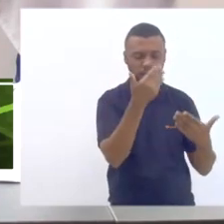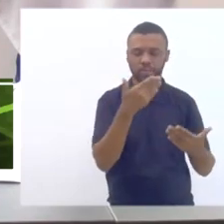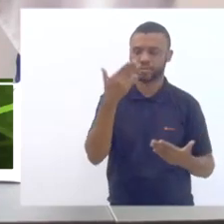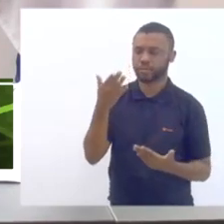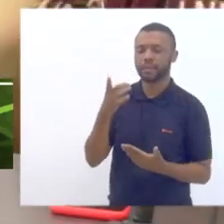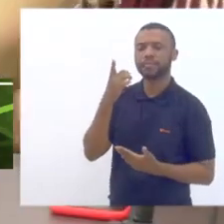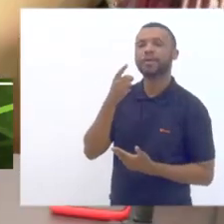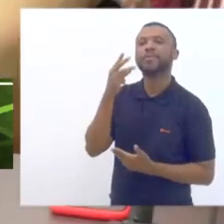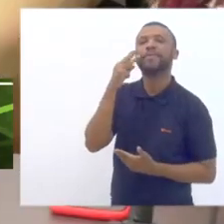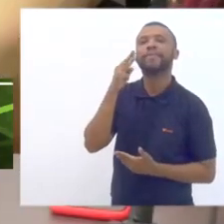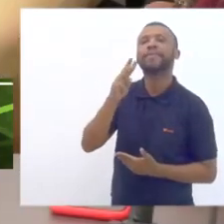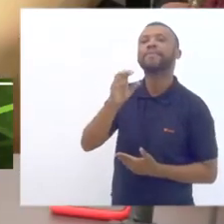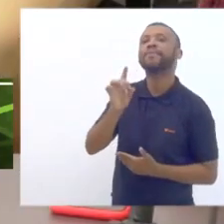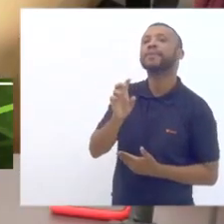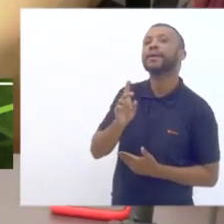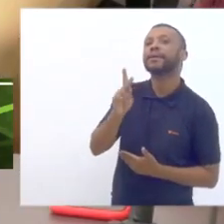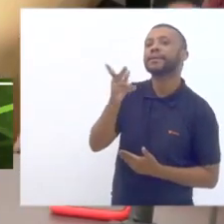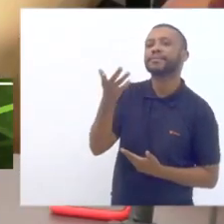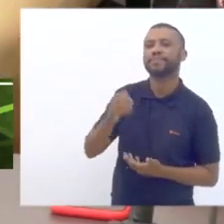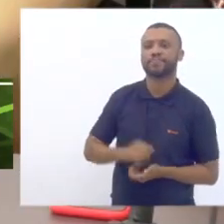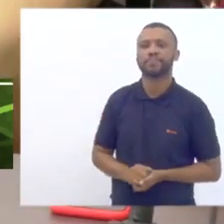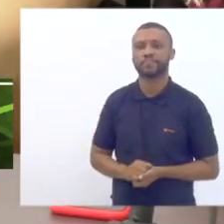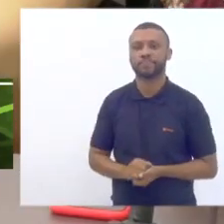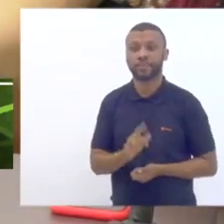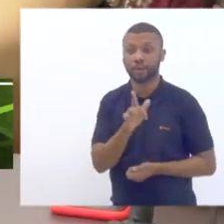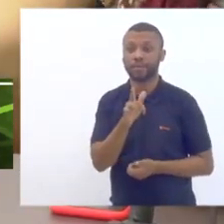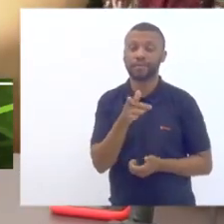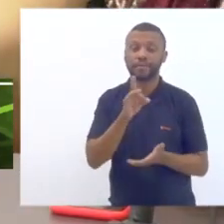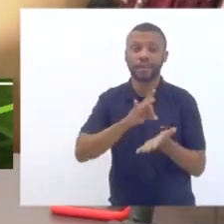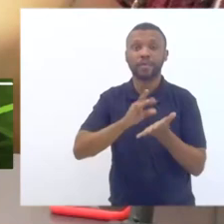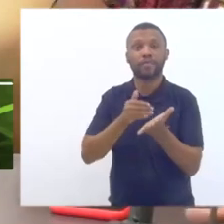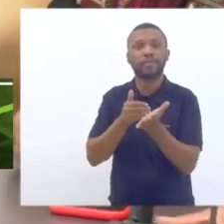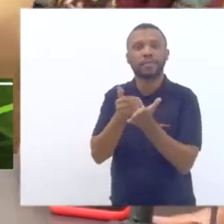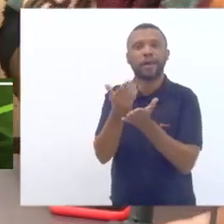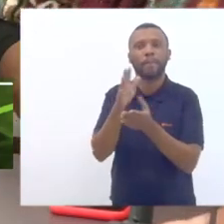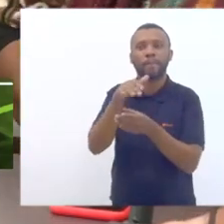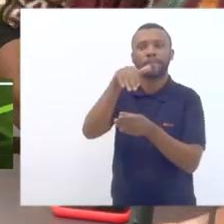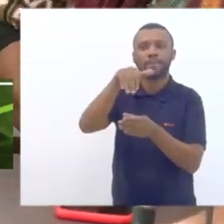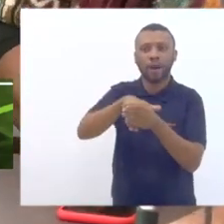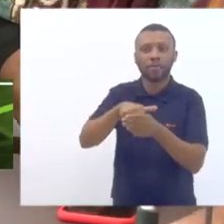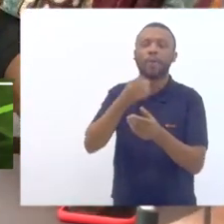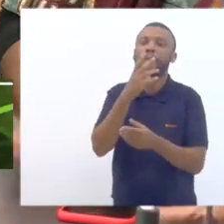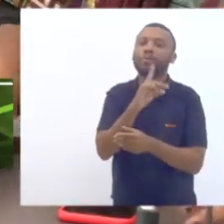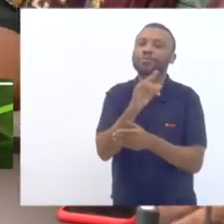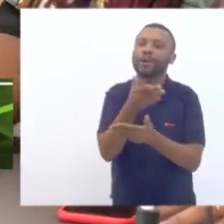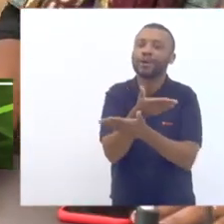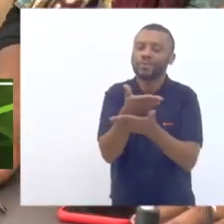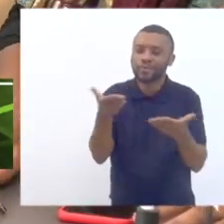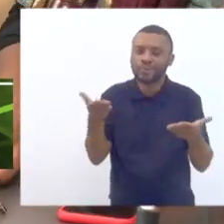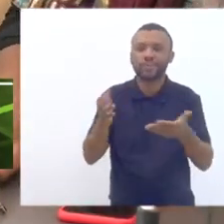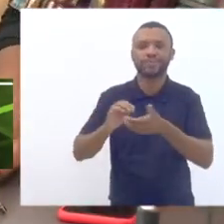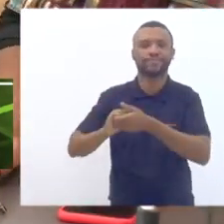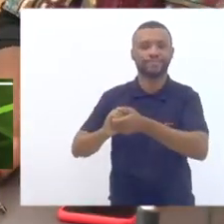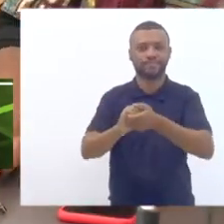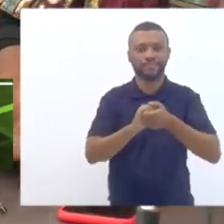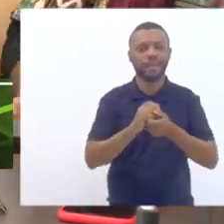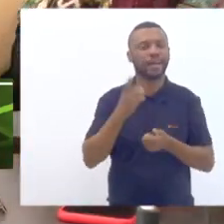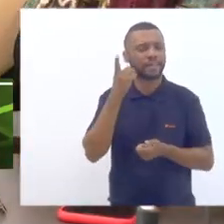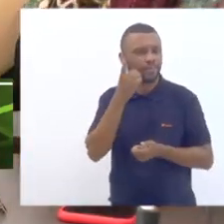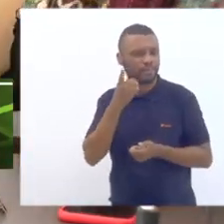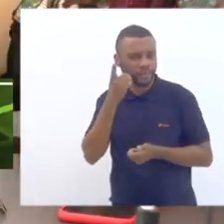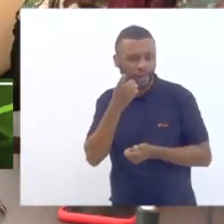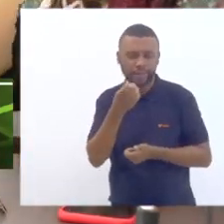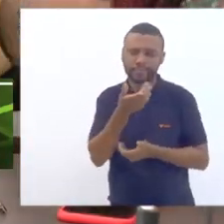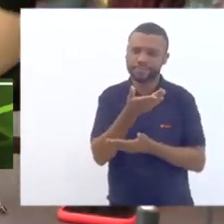voto. Na verdade, senhor presidente, vou iniciar o meu voto. Bom dia a todos, a todas, senhores deputados, senhoras